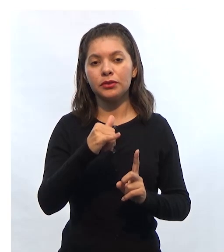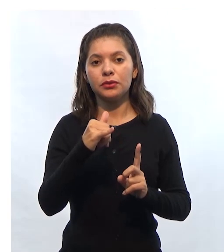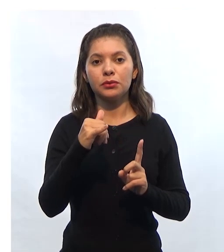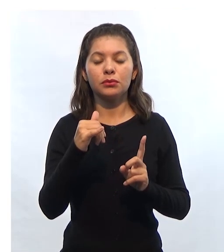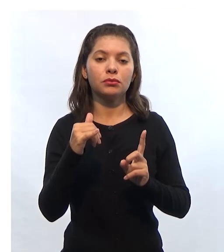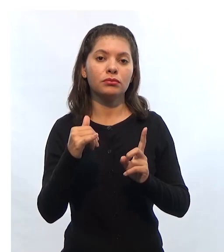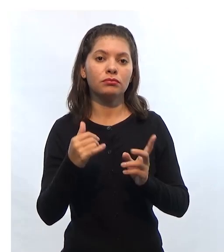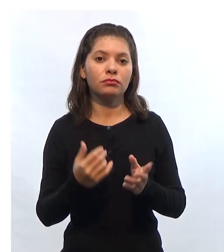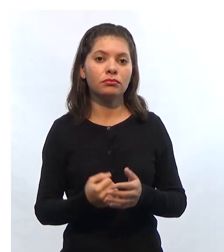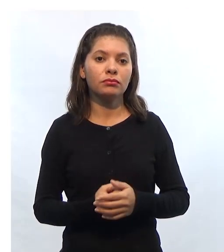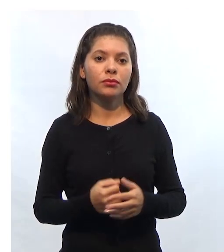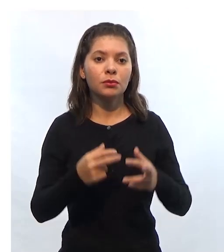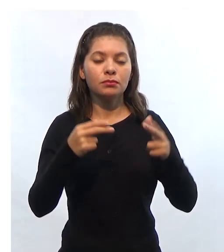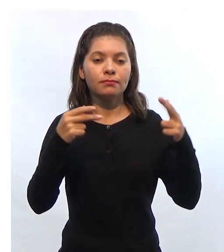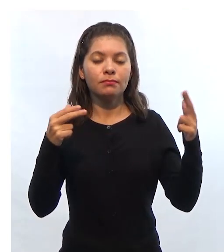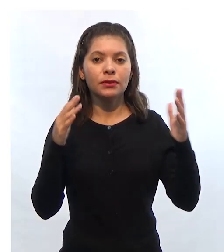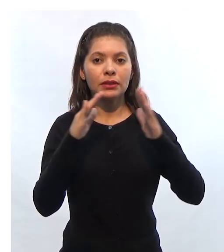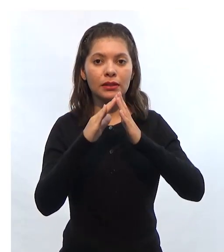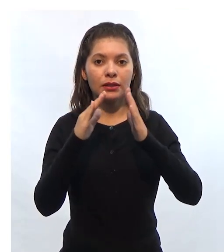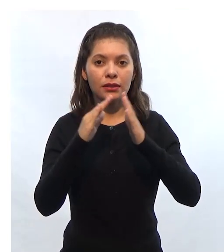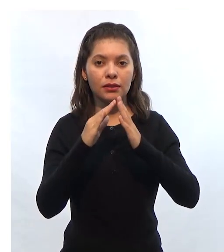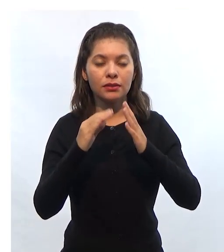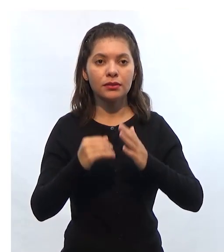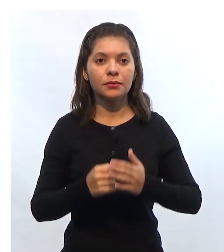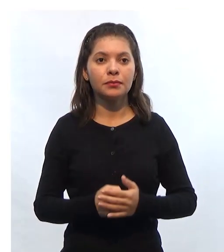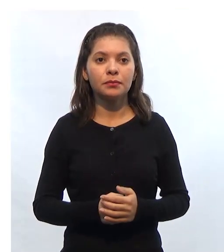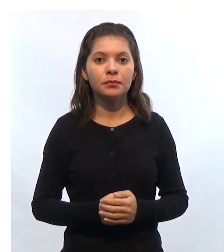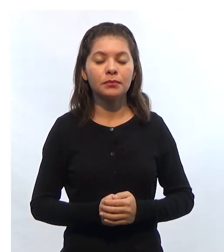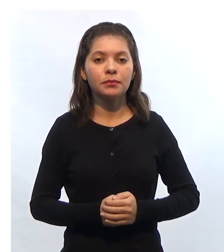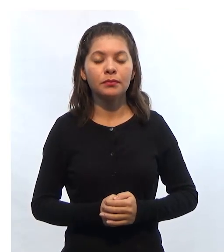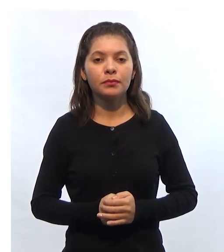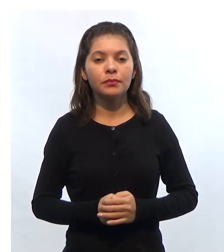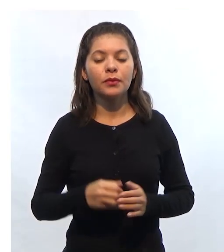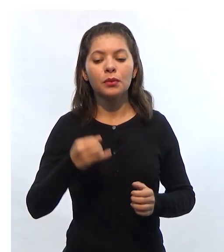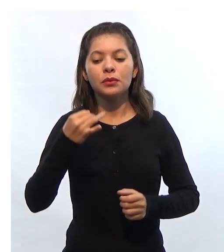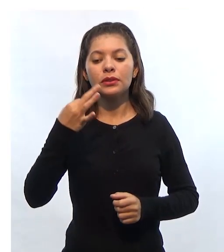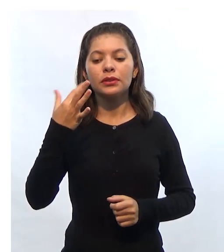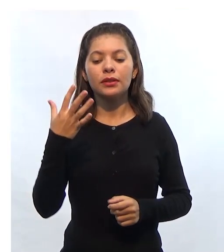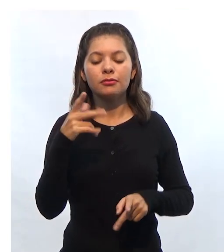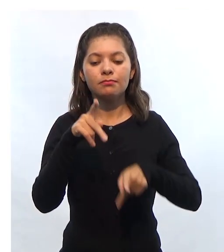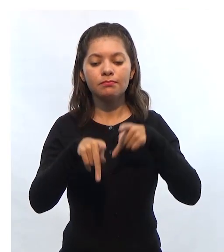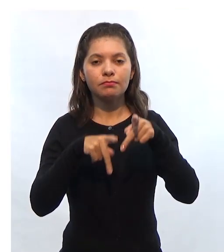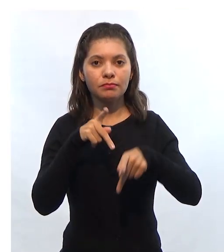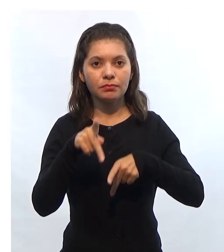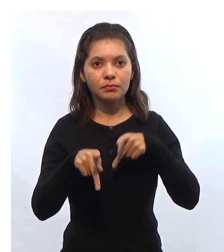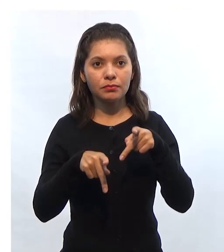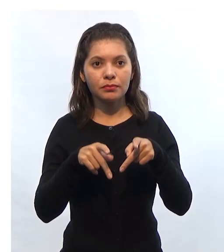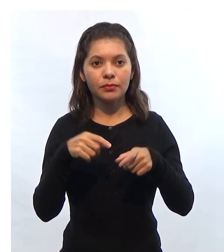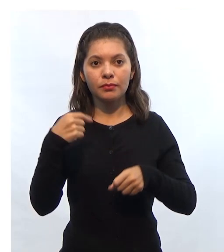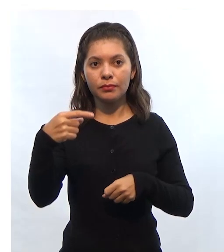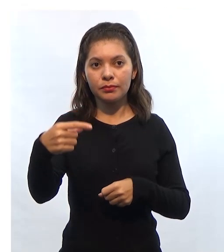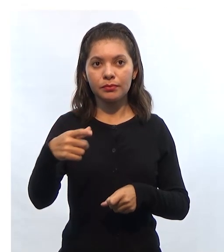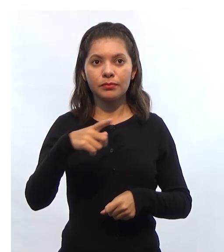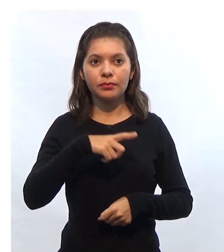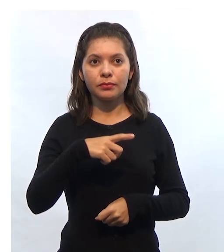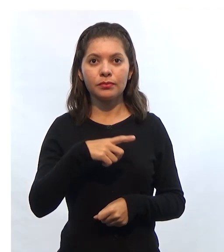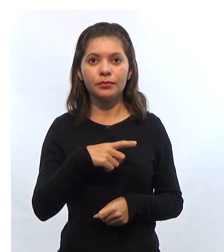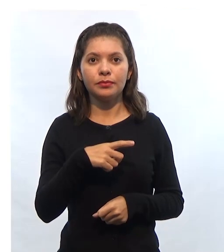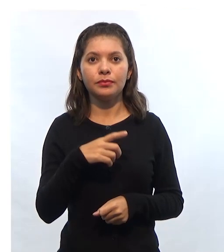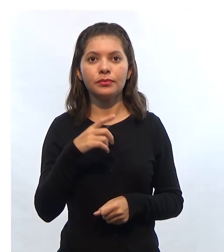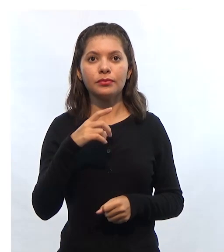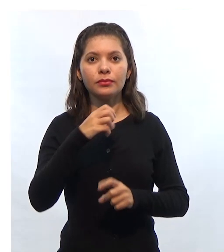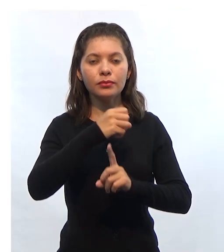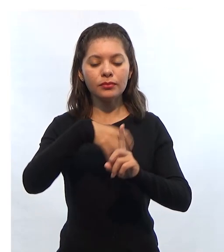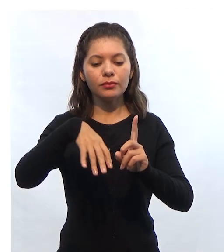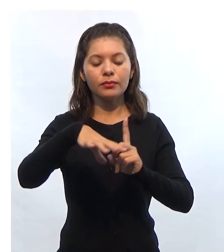tamanho médio das famílias, né, do número de famílias que tem, da quantidade de população. Depois a